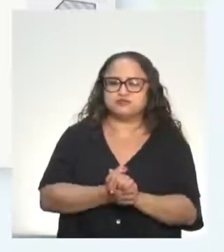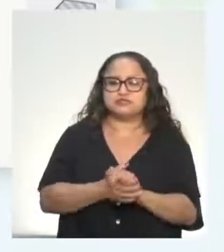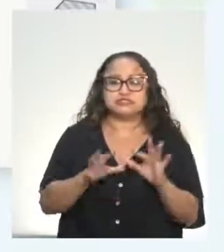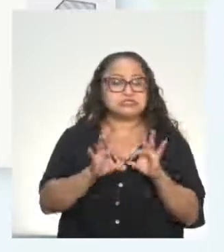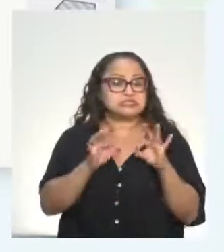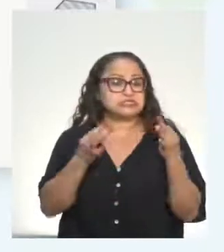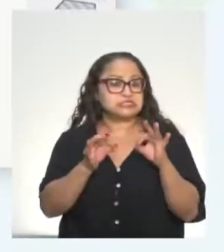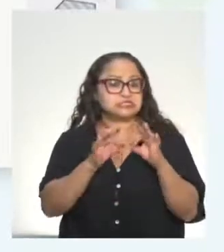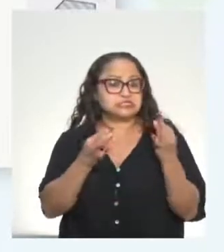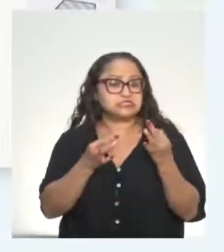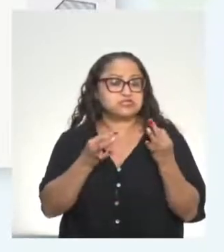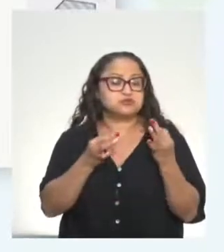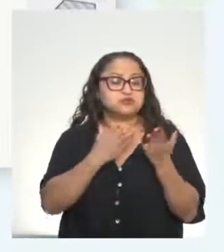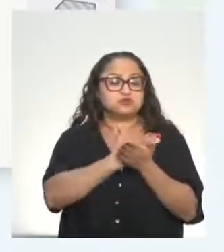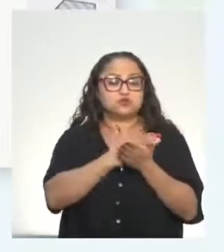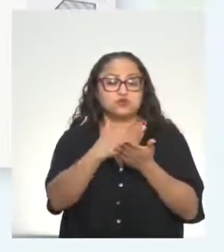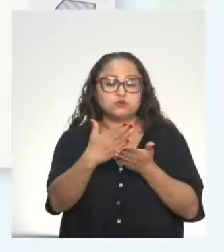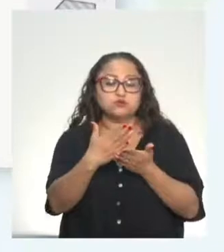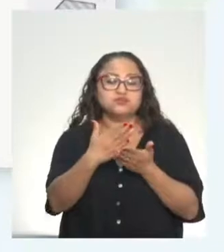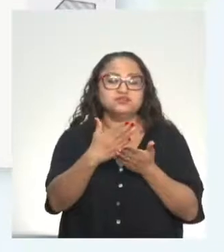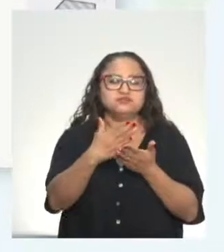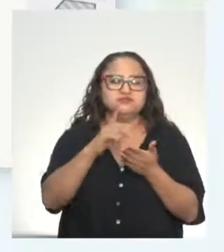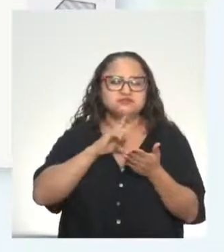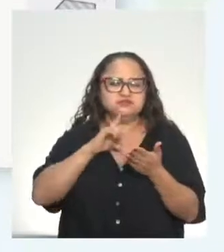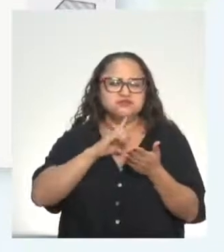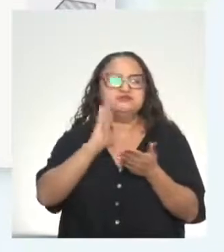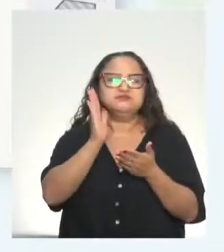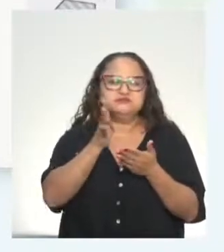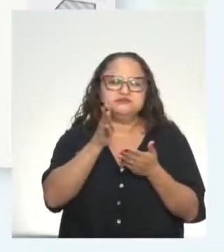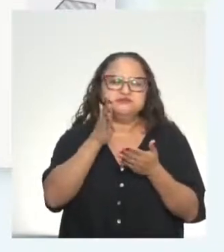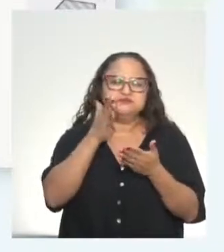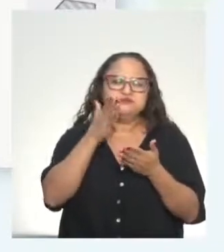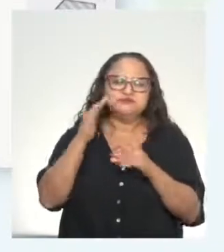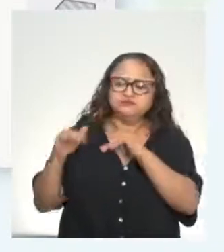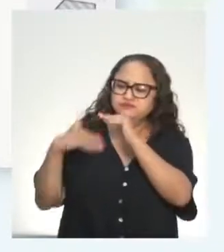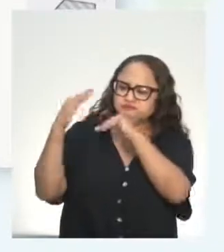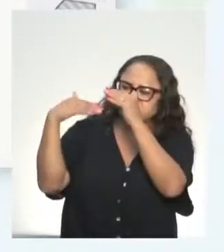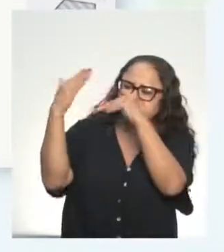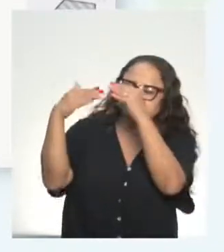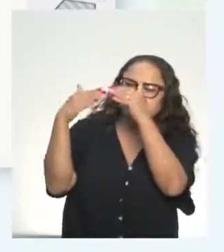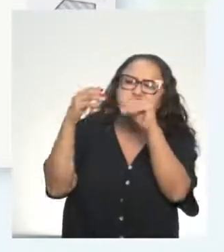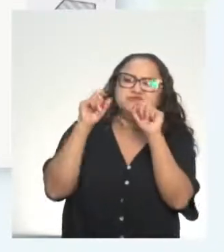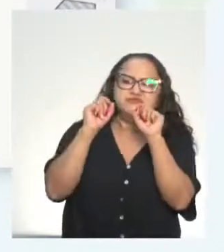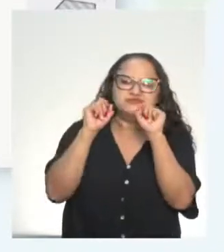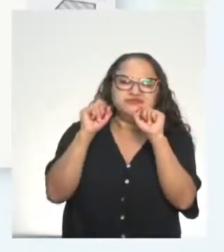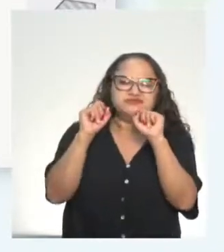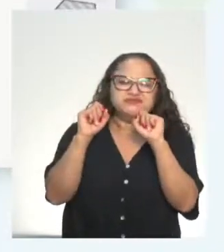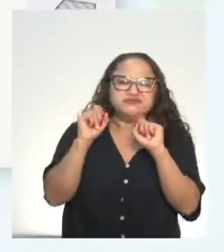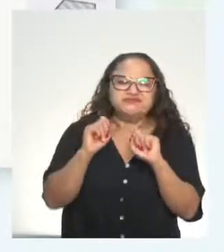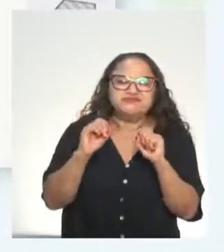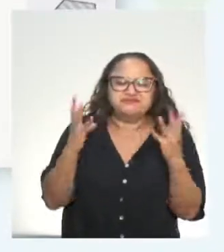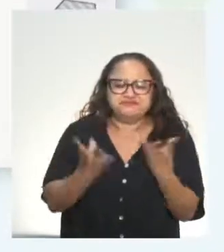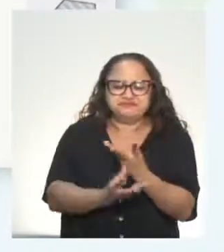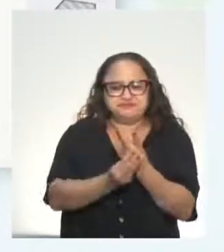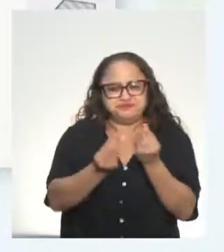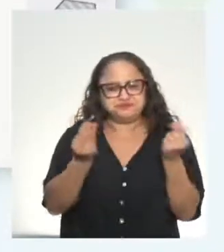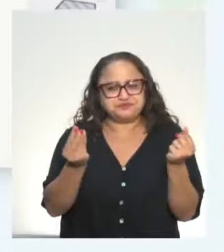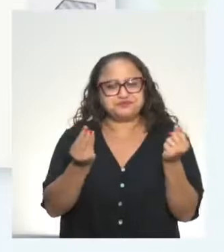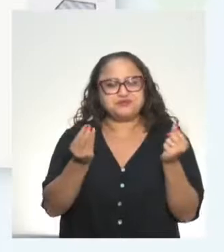Simplesmente dando esses passos iniciais aqui, vocês já vão deslanchar e fazer coisas incríveis, coisas maravilhosas. Se tiver